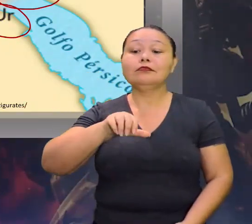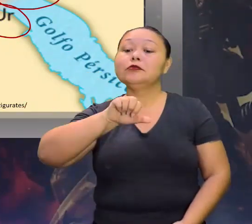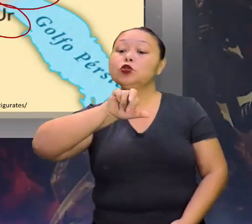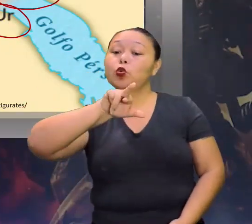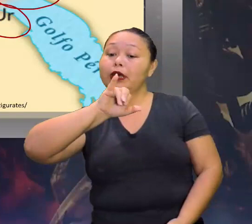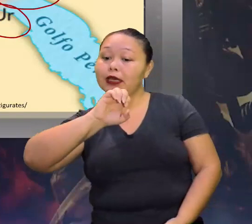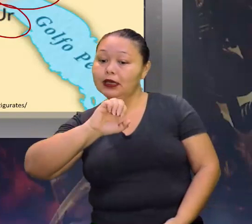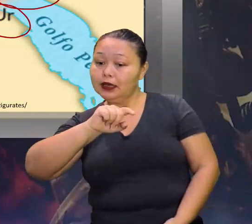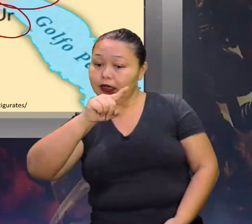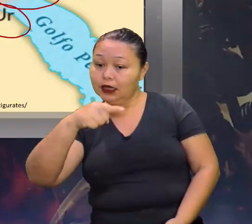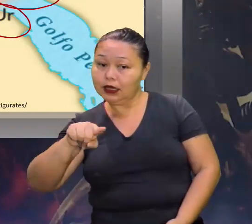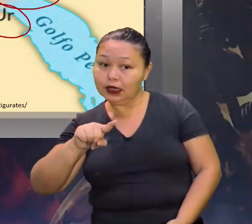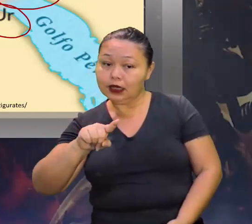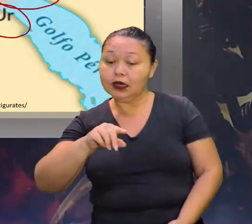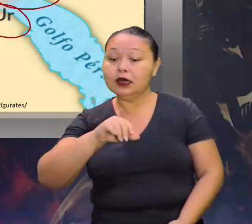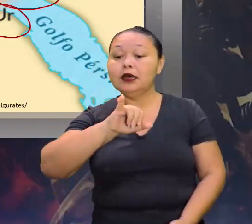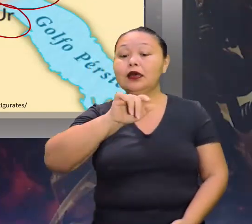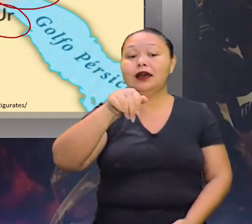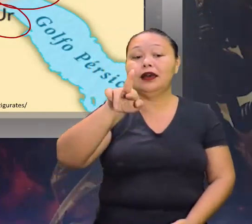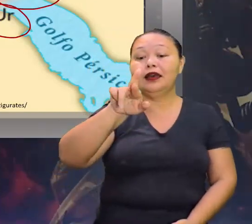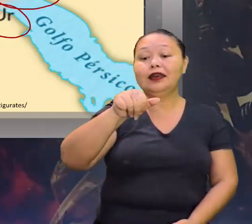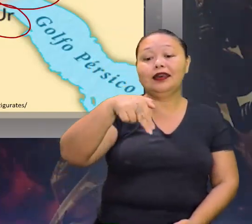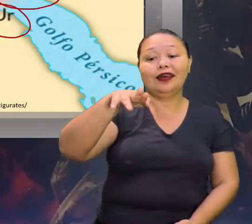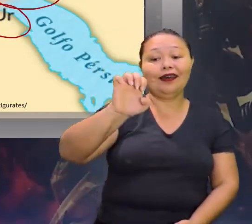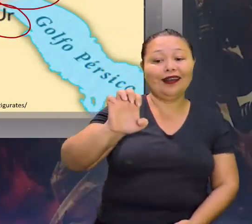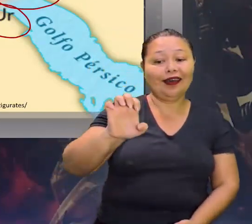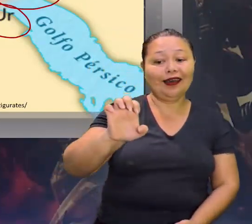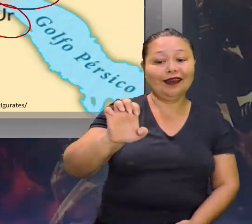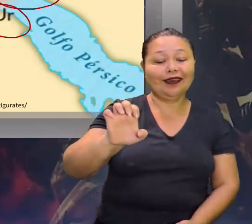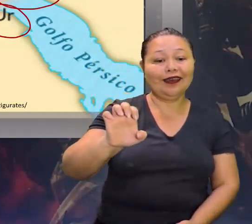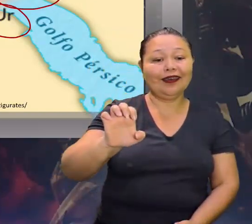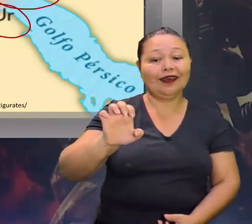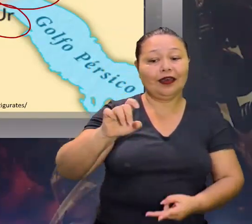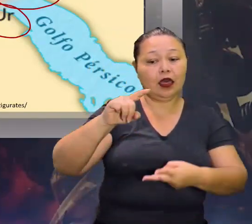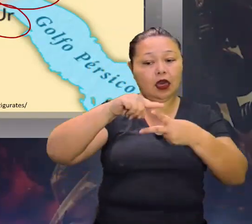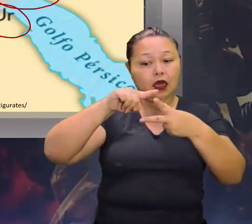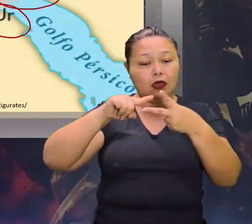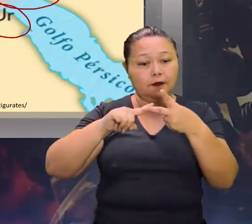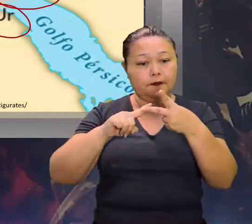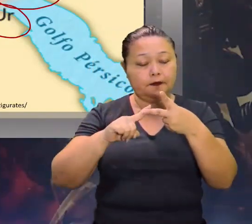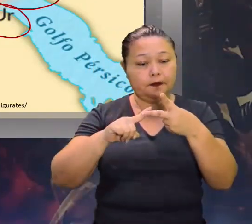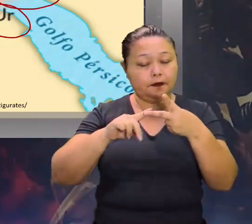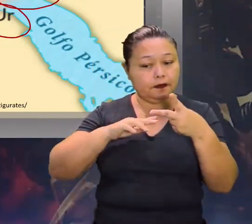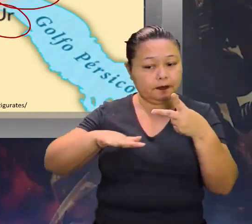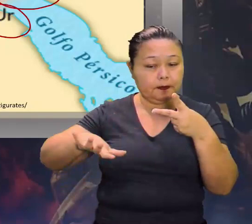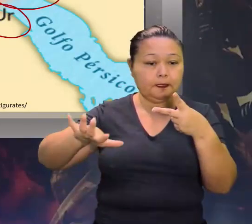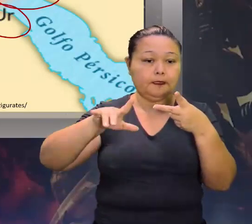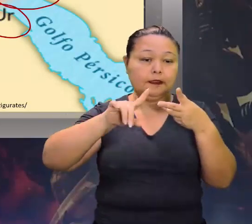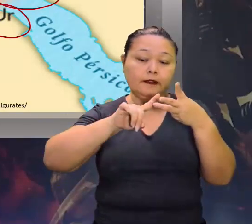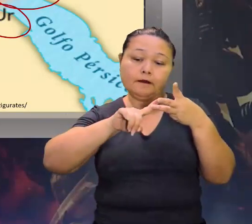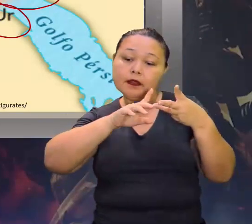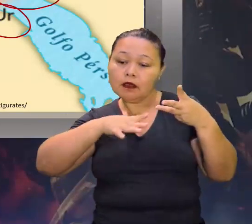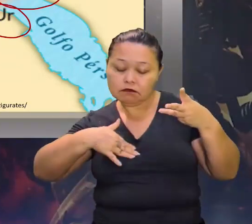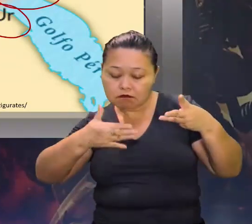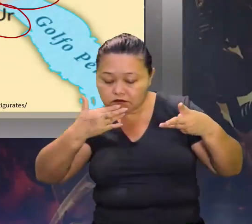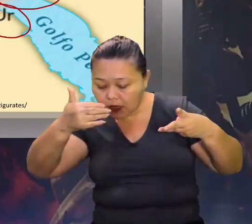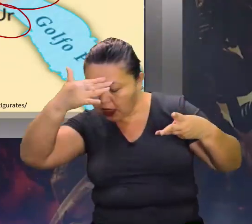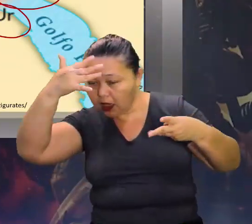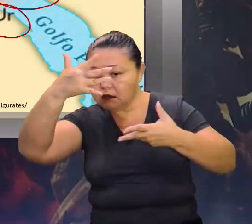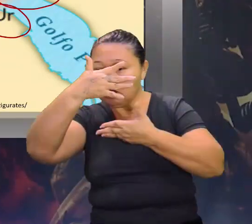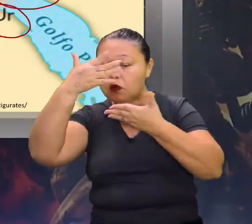Irã, do Iraque, aquelas regiões ali dos Emirados Árabes,